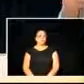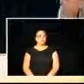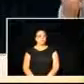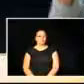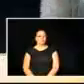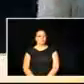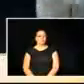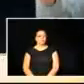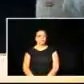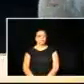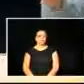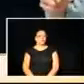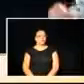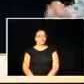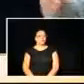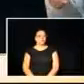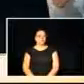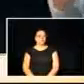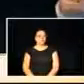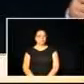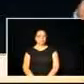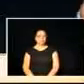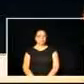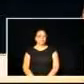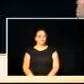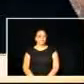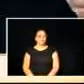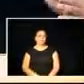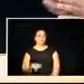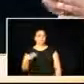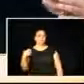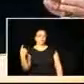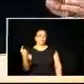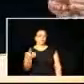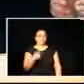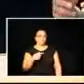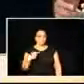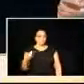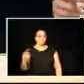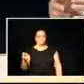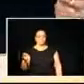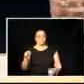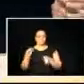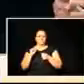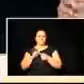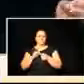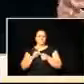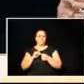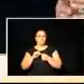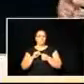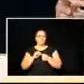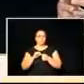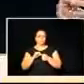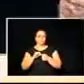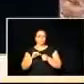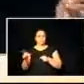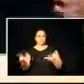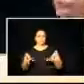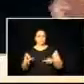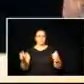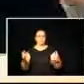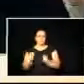bem claro isso, Wilson, para os funcionários, que nós estamos fazendo isso, em que pese que se nós tivéssemos